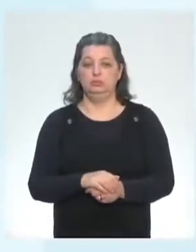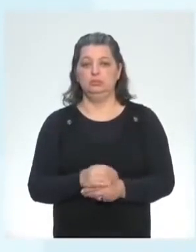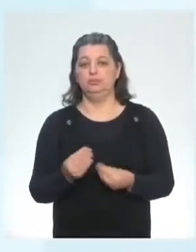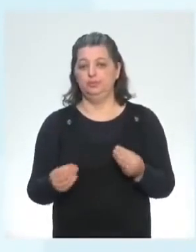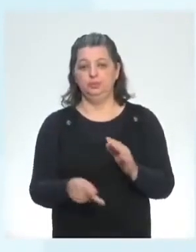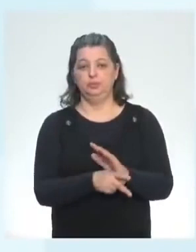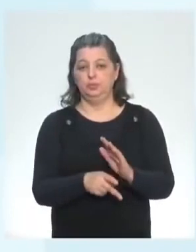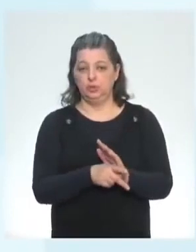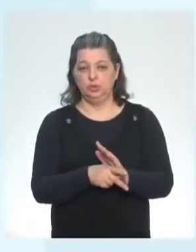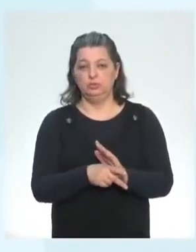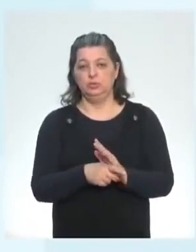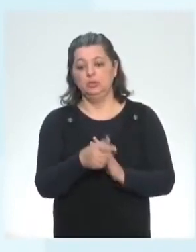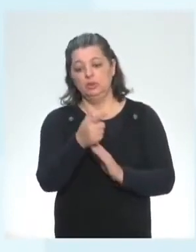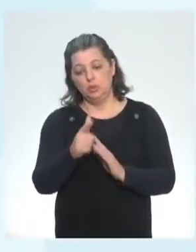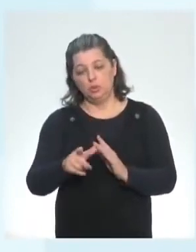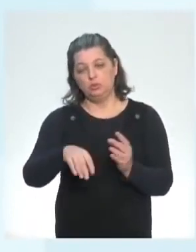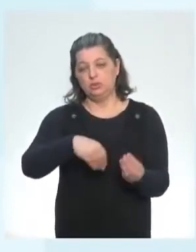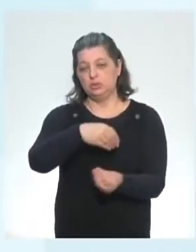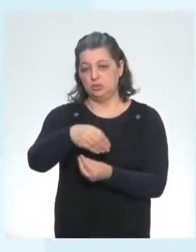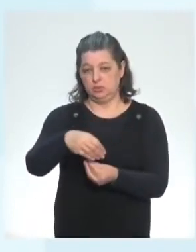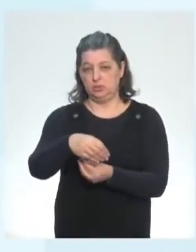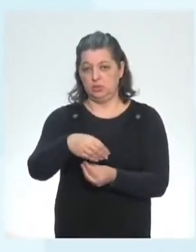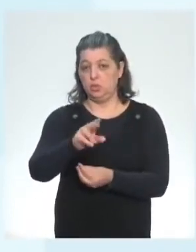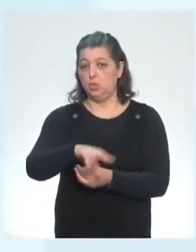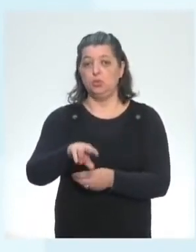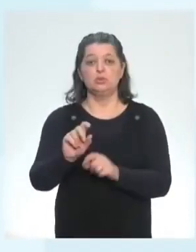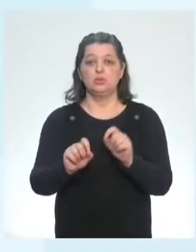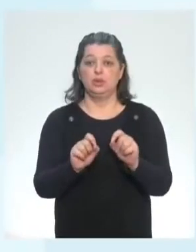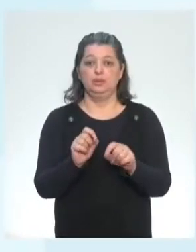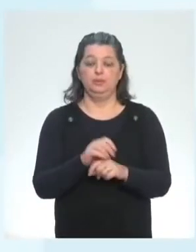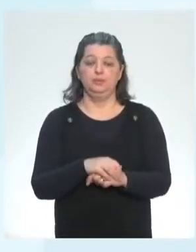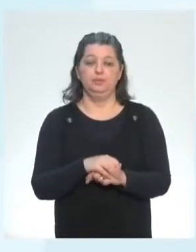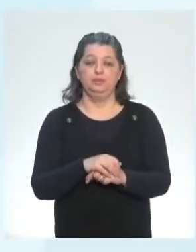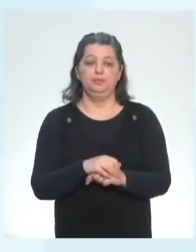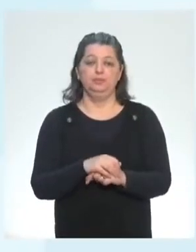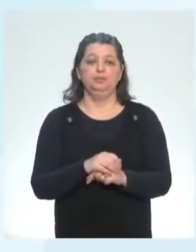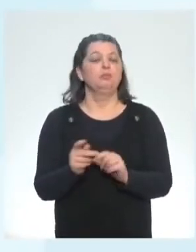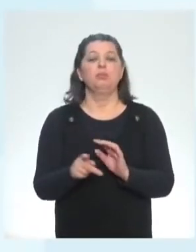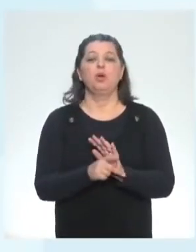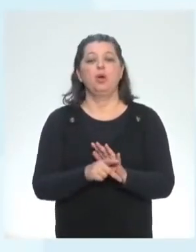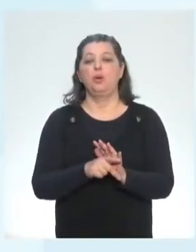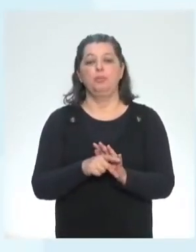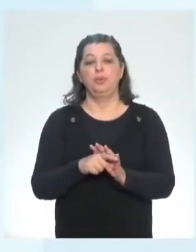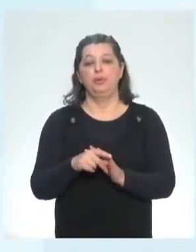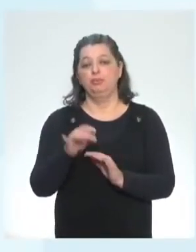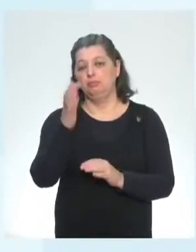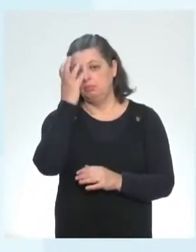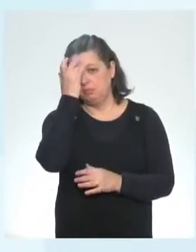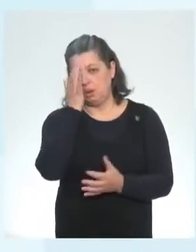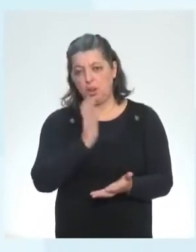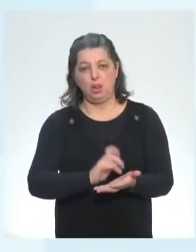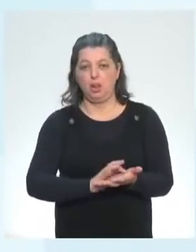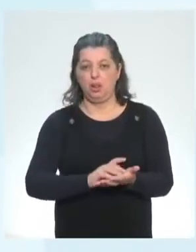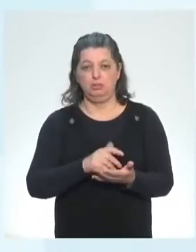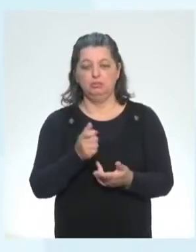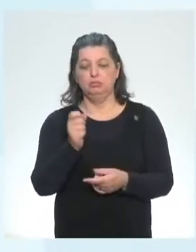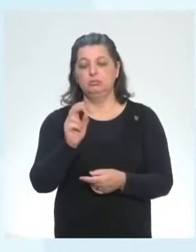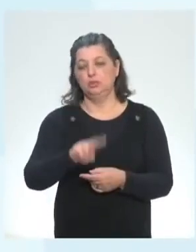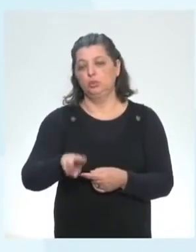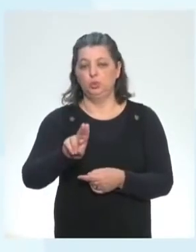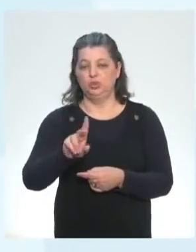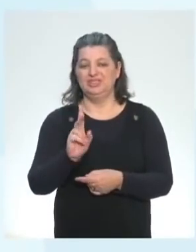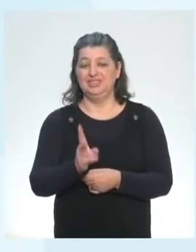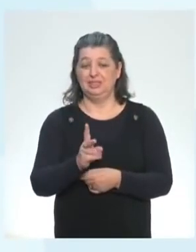concentração da outra solução, eu utilizo cálculos, né, porque química sem cálculos não é